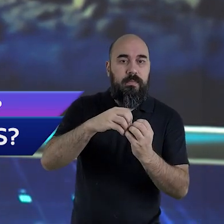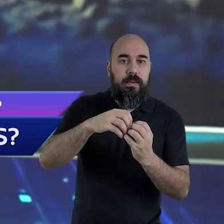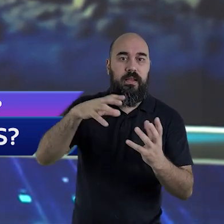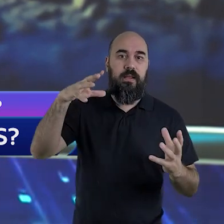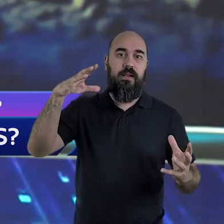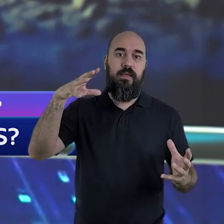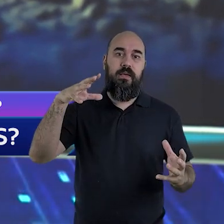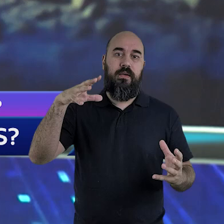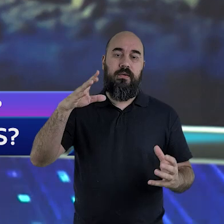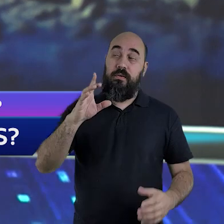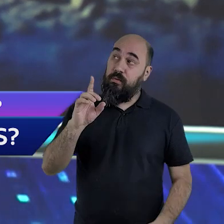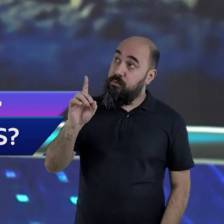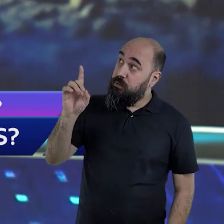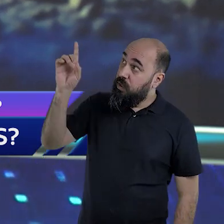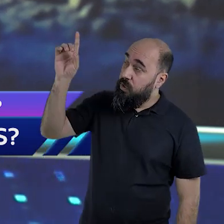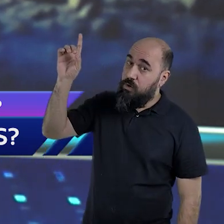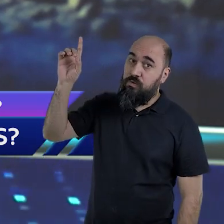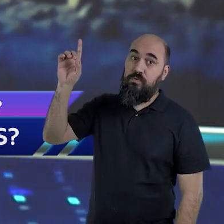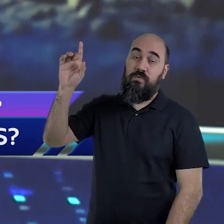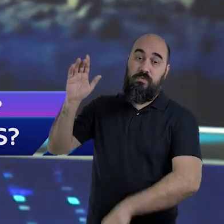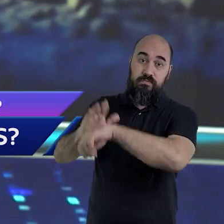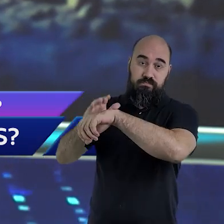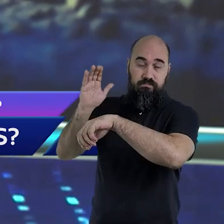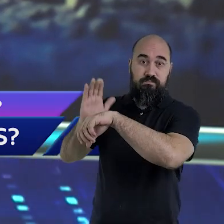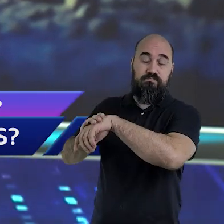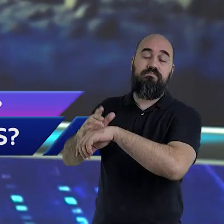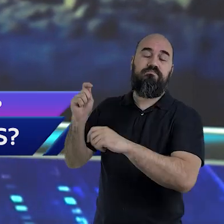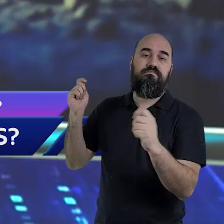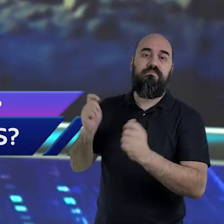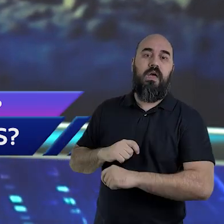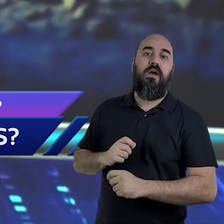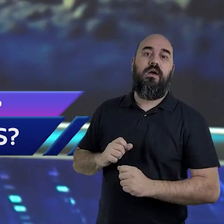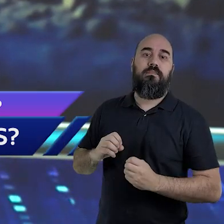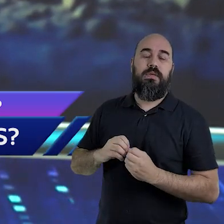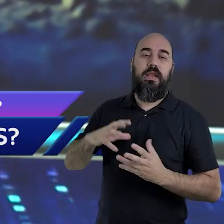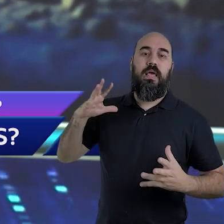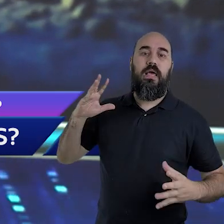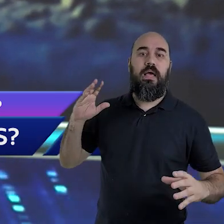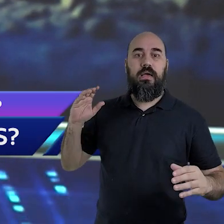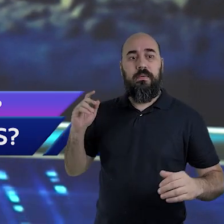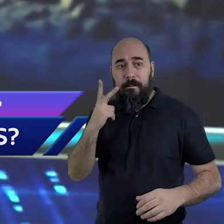evidência. Deus é o Deus dos impossíveis.